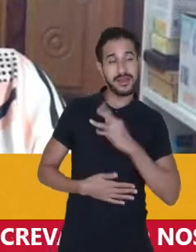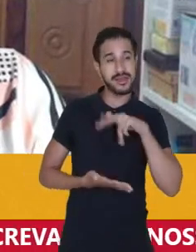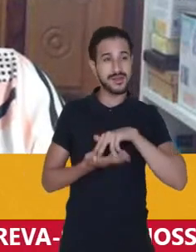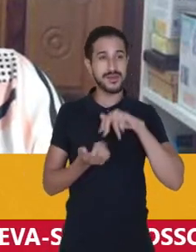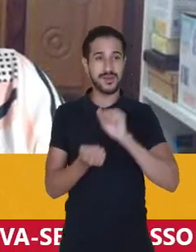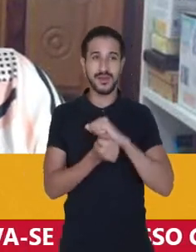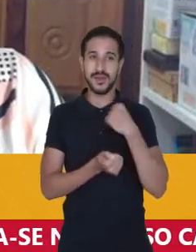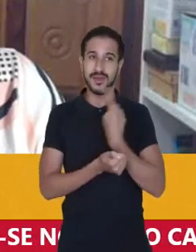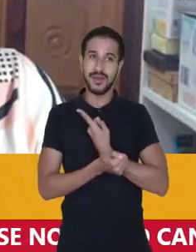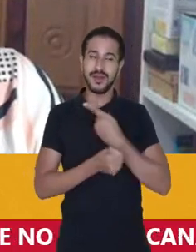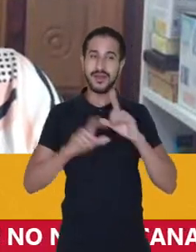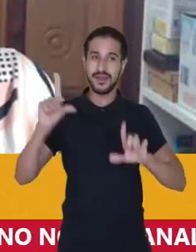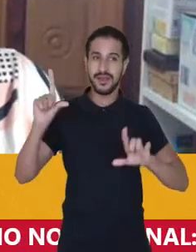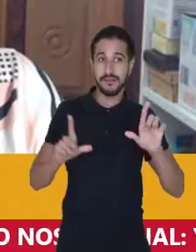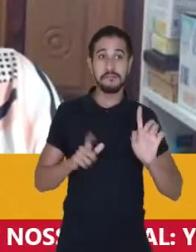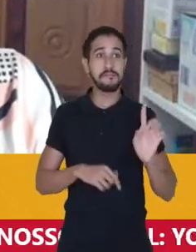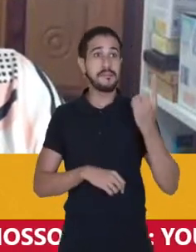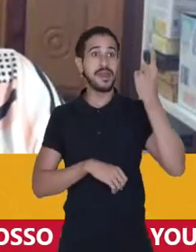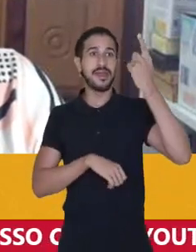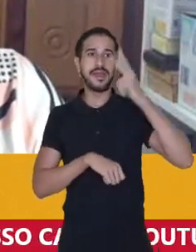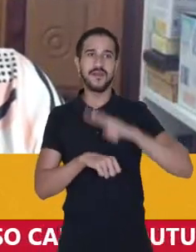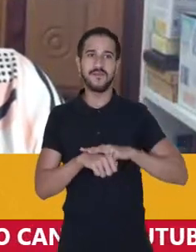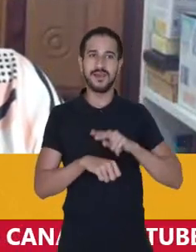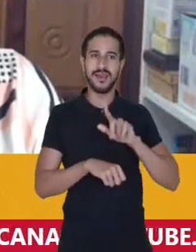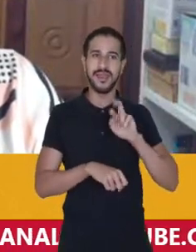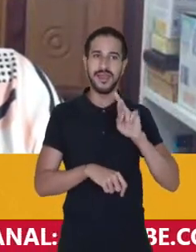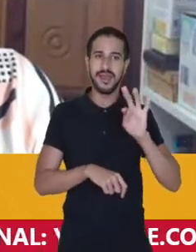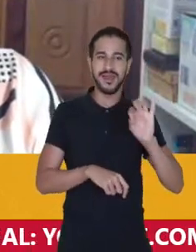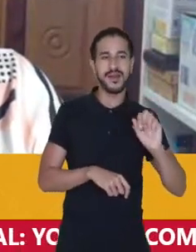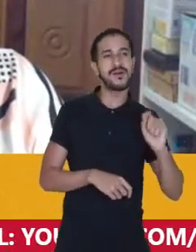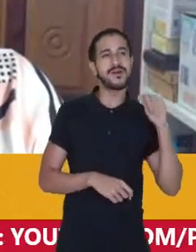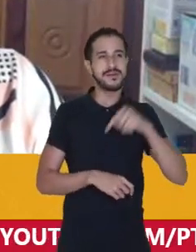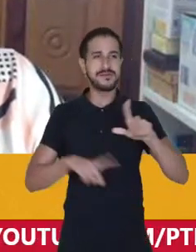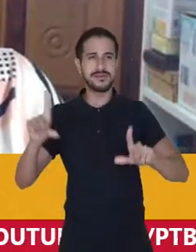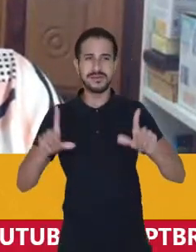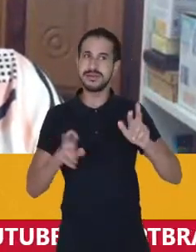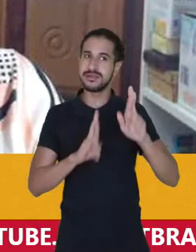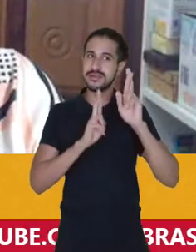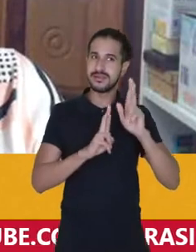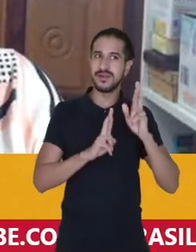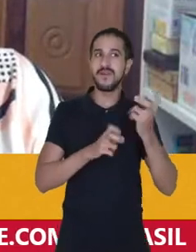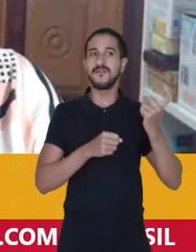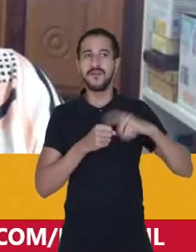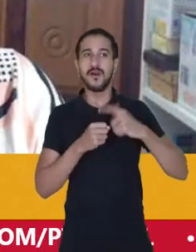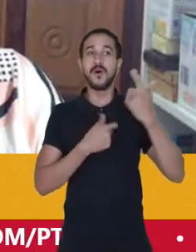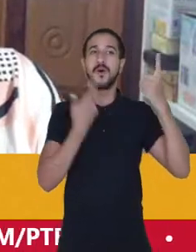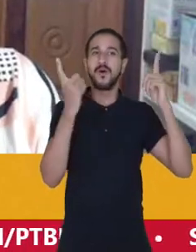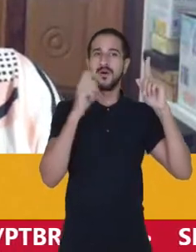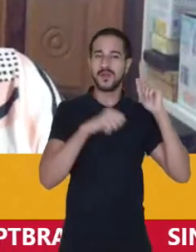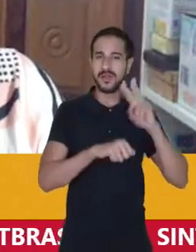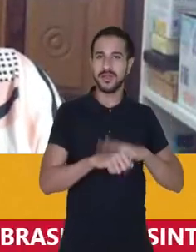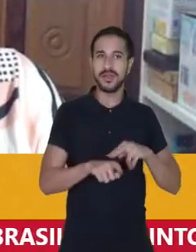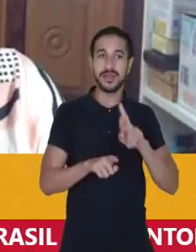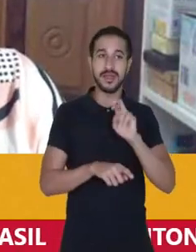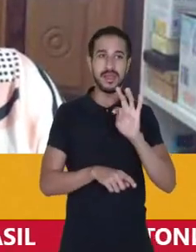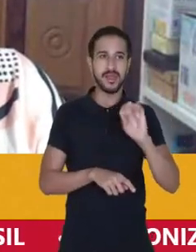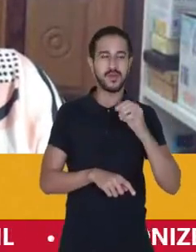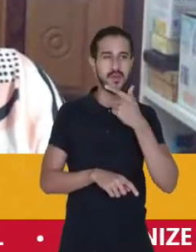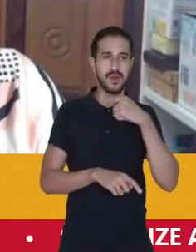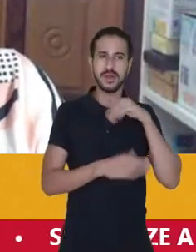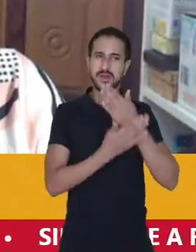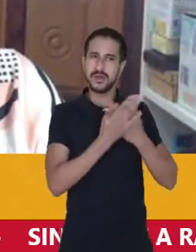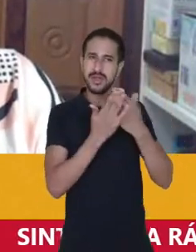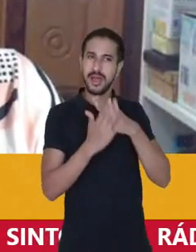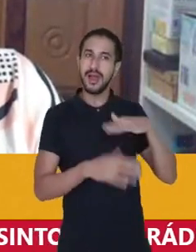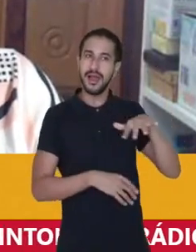aqui no programa. É a primeira vez do Renato no Liga Preta e eu espero que você volte muitas outras vezes. E o Renato, ele é geógrafo,